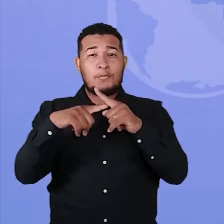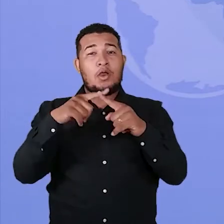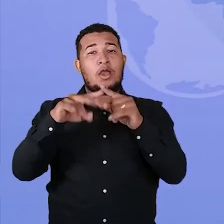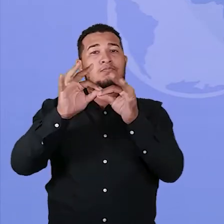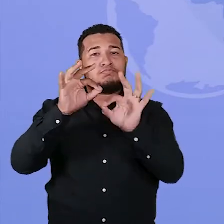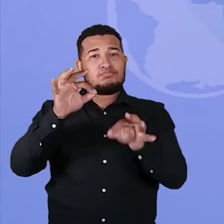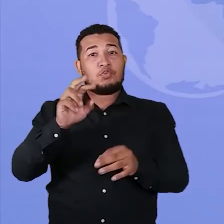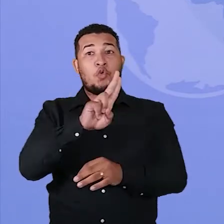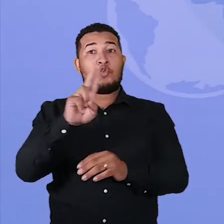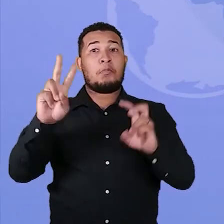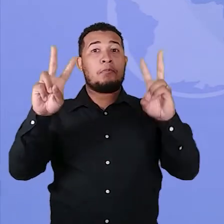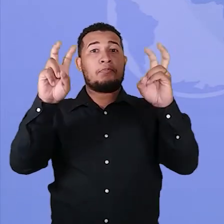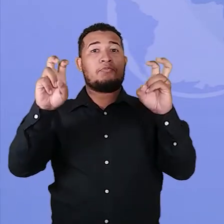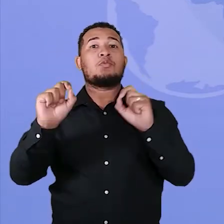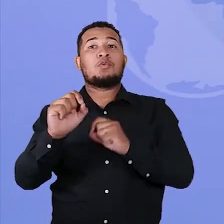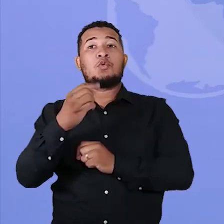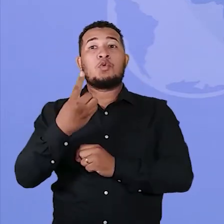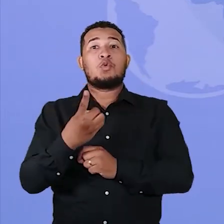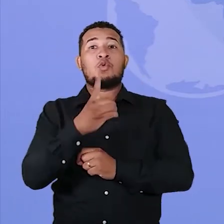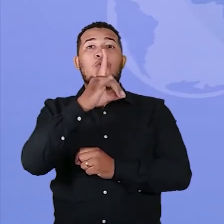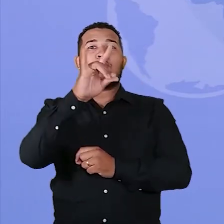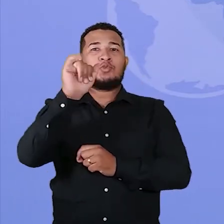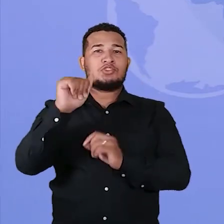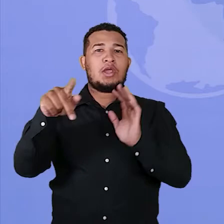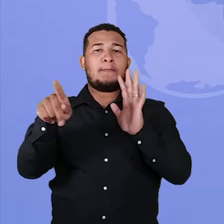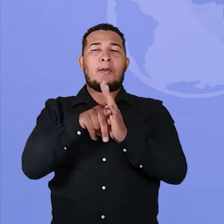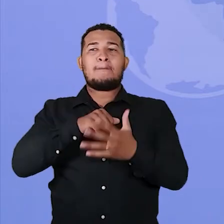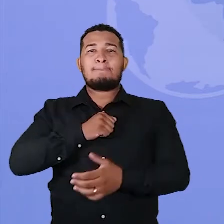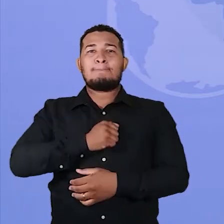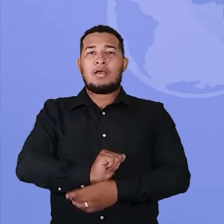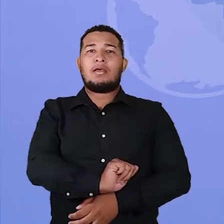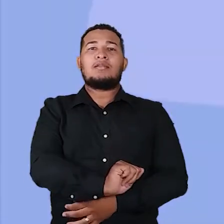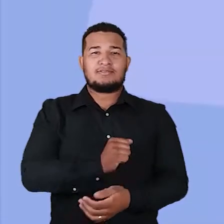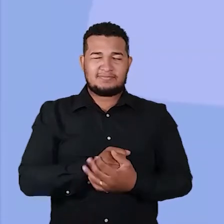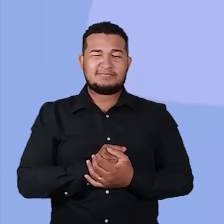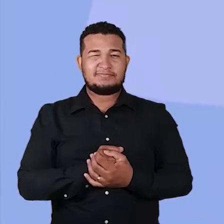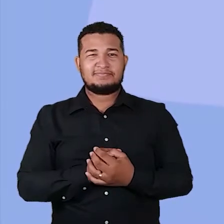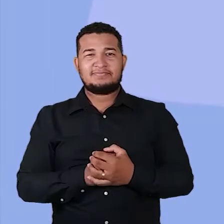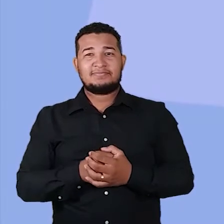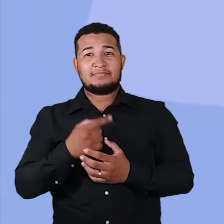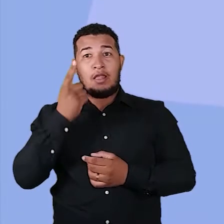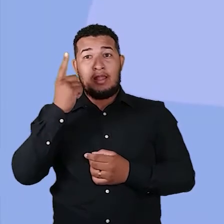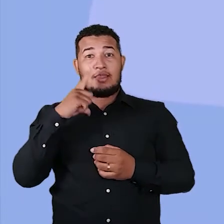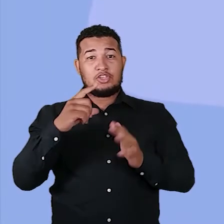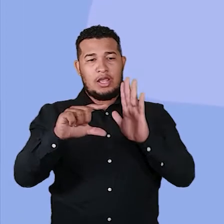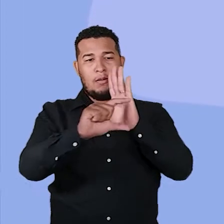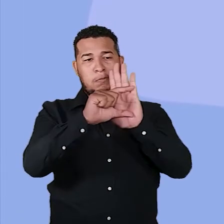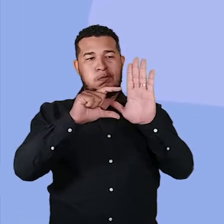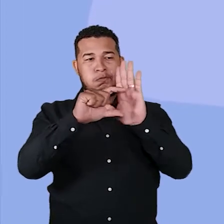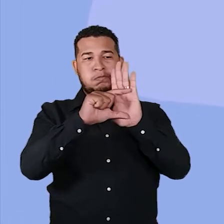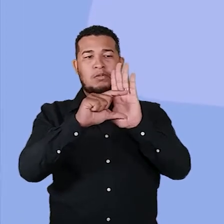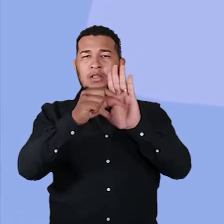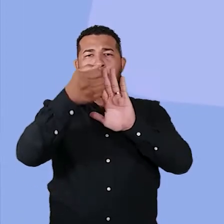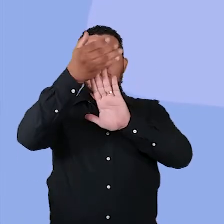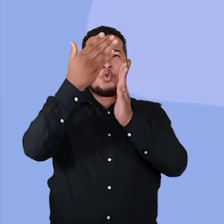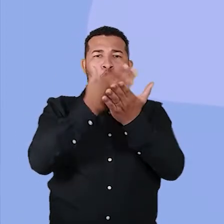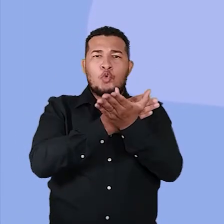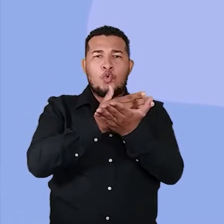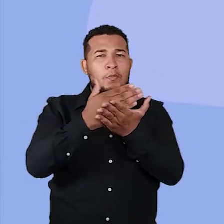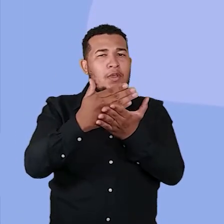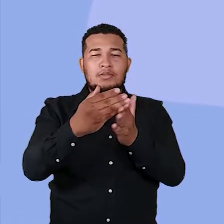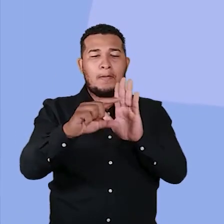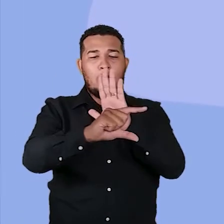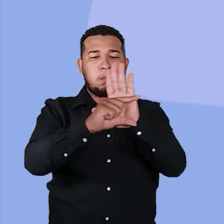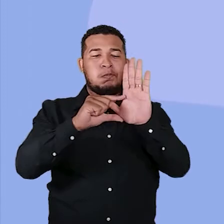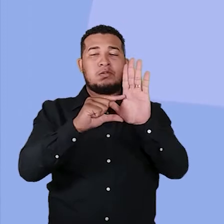porque é muito grande. O nome do texto é Um Dia de Merda. Vamos comigo aí. Aqui já está no meio do texto, então já teve